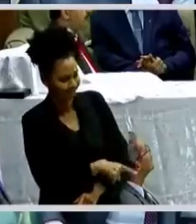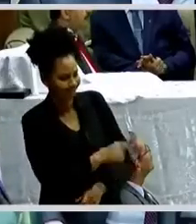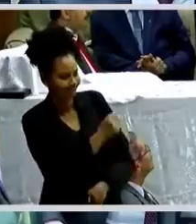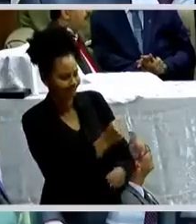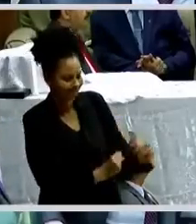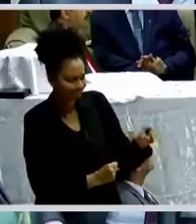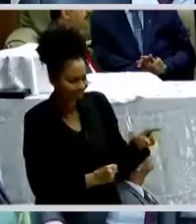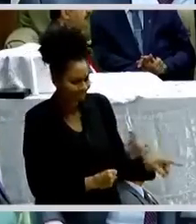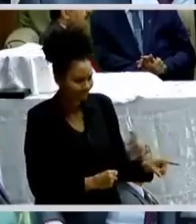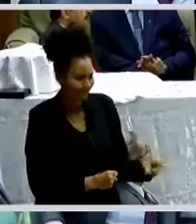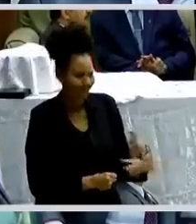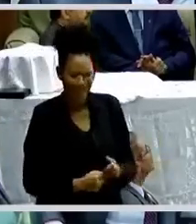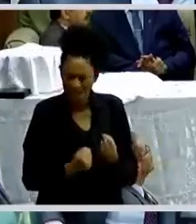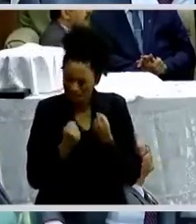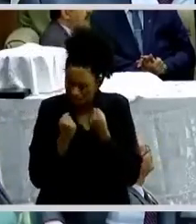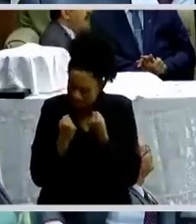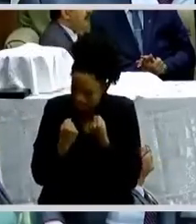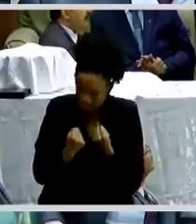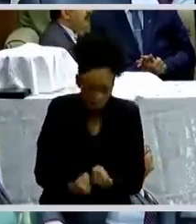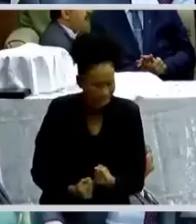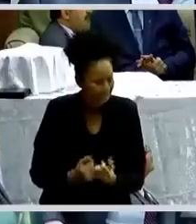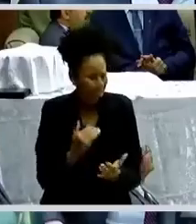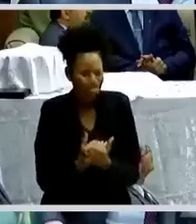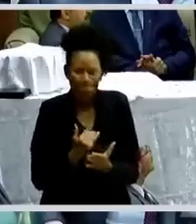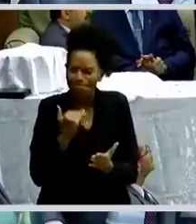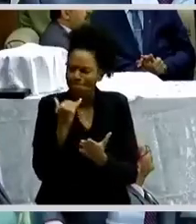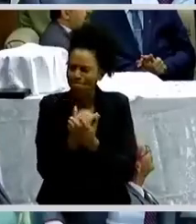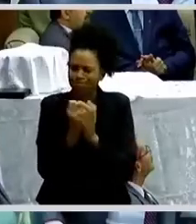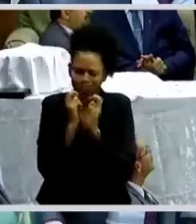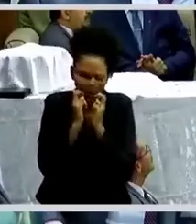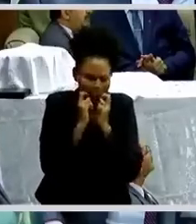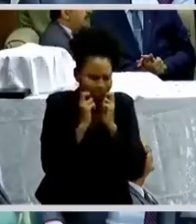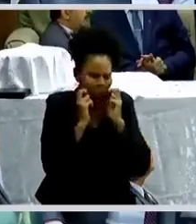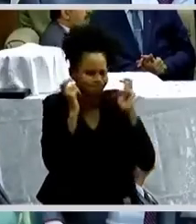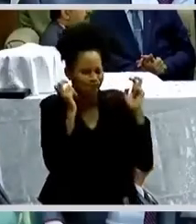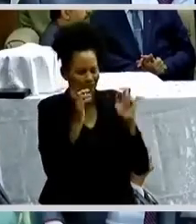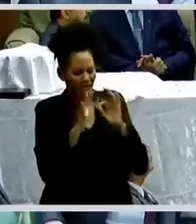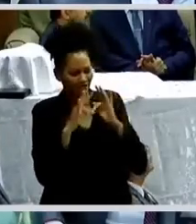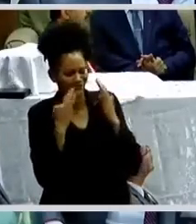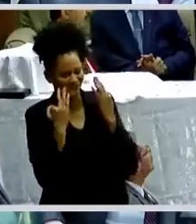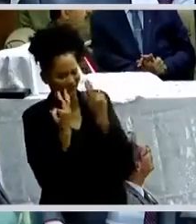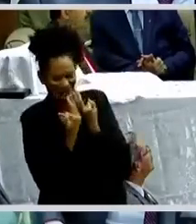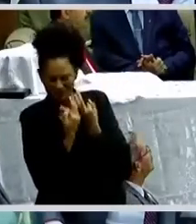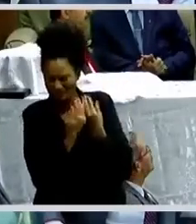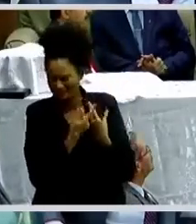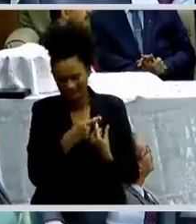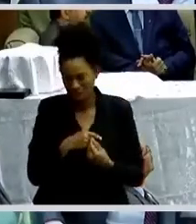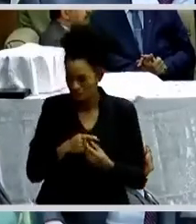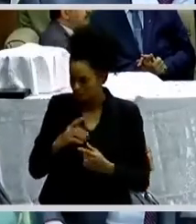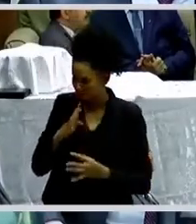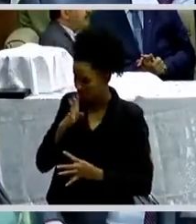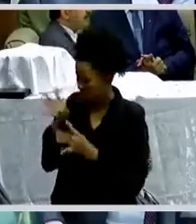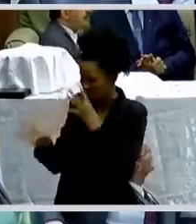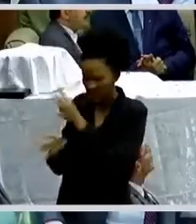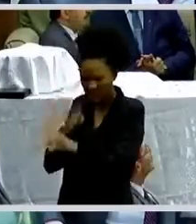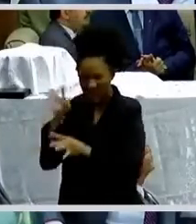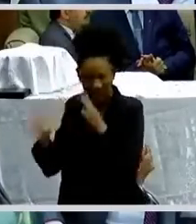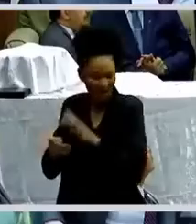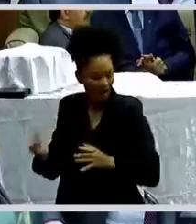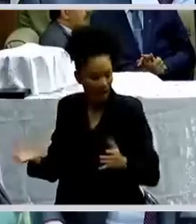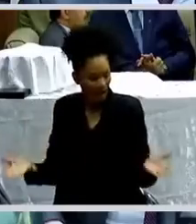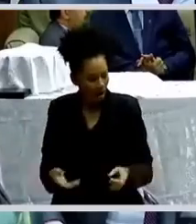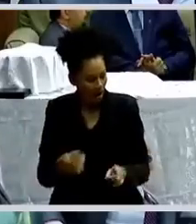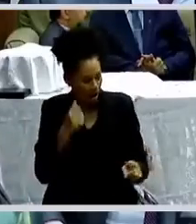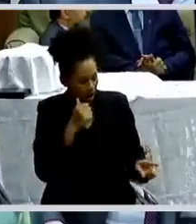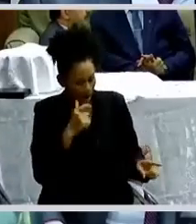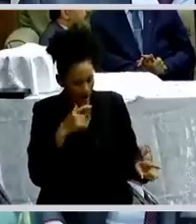opróbrio, o maior alto nível de vergonha, a família toda detratada. Agora, ela sabia